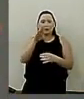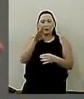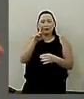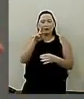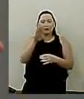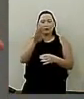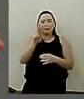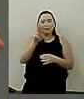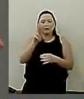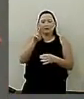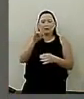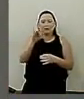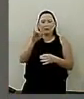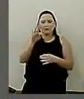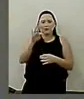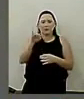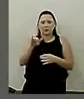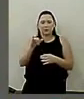parou nele.